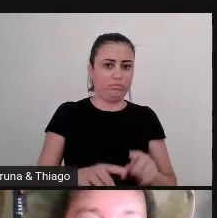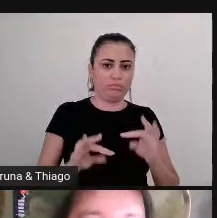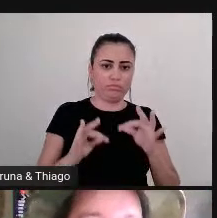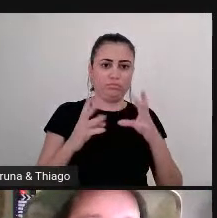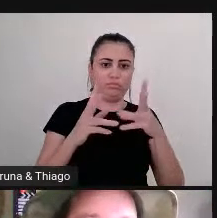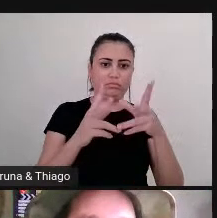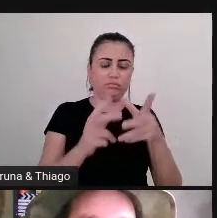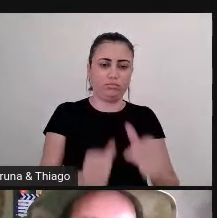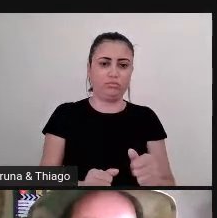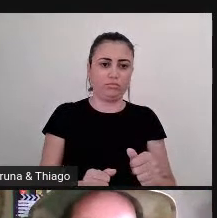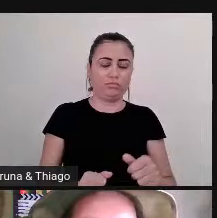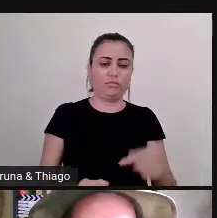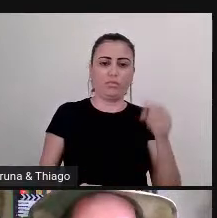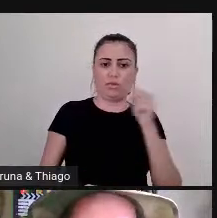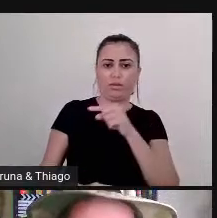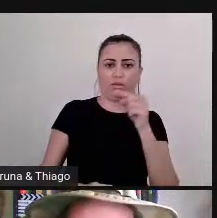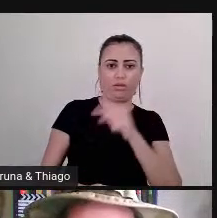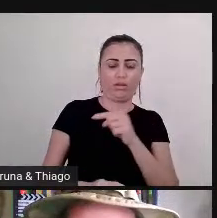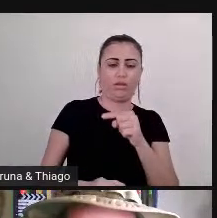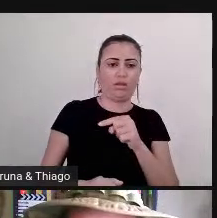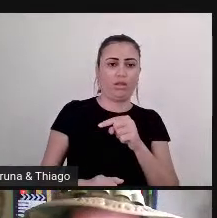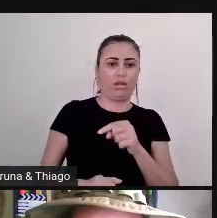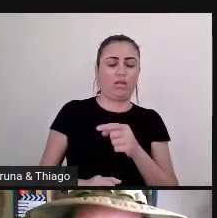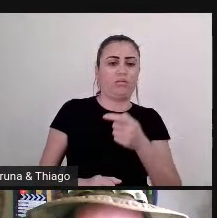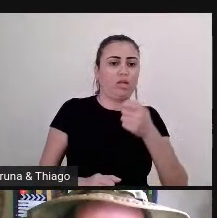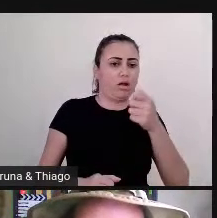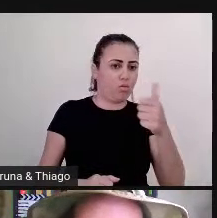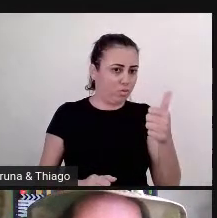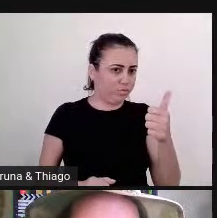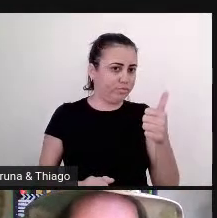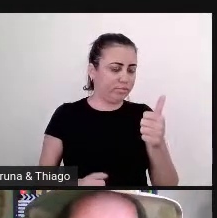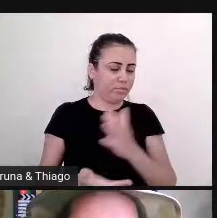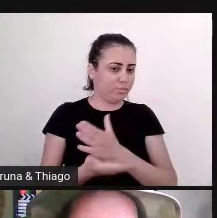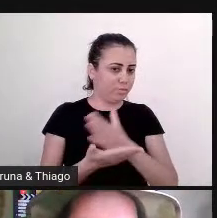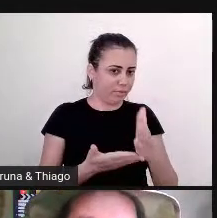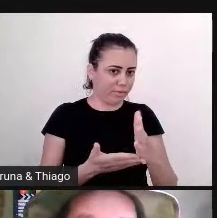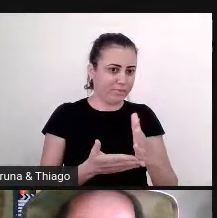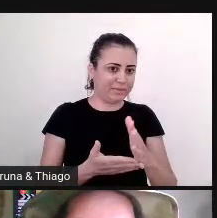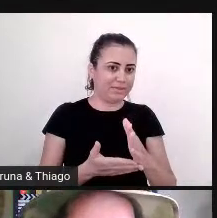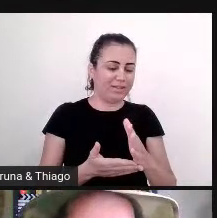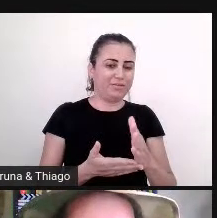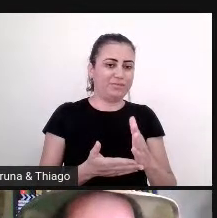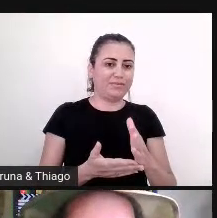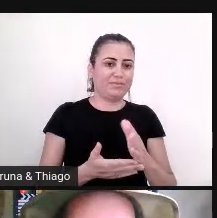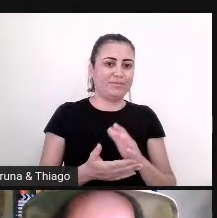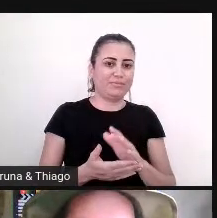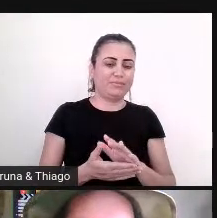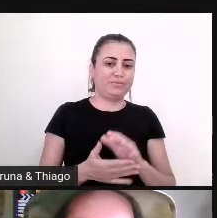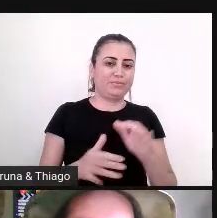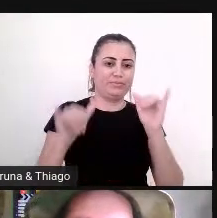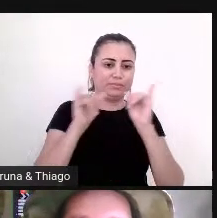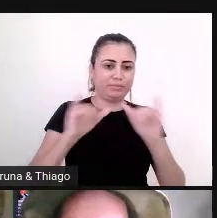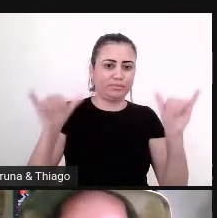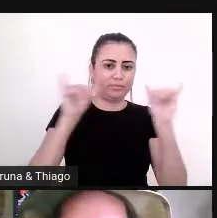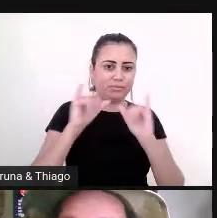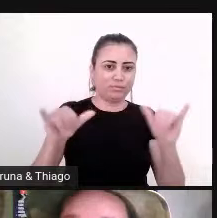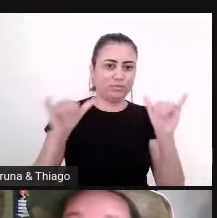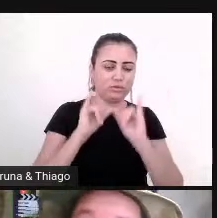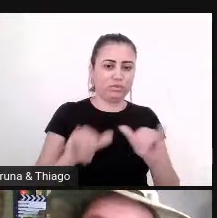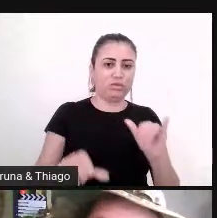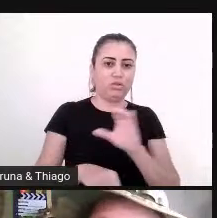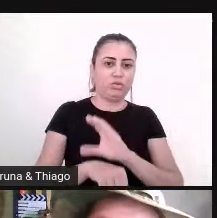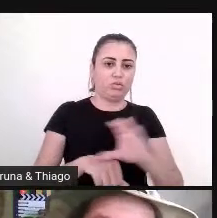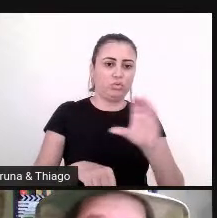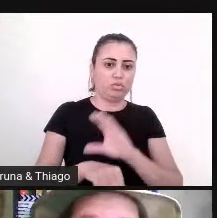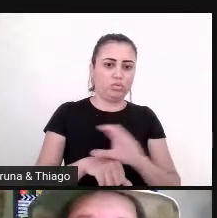manuseio. E aqui é só que em breve, está fazendo um merchan, vai ter um curso nessa plataforma chamada QBook, não